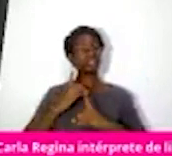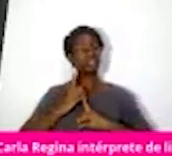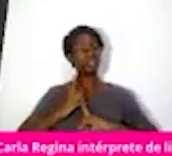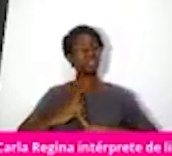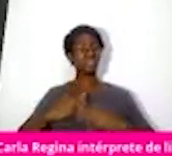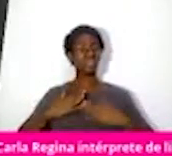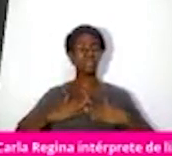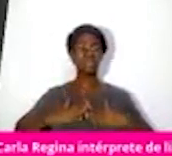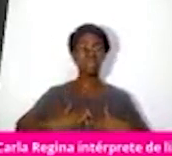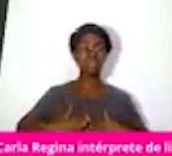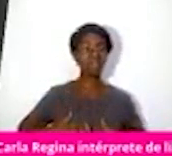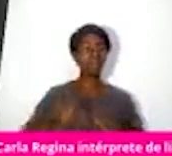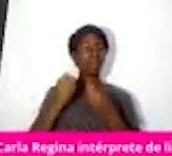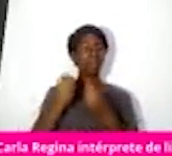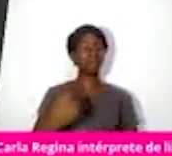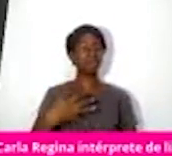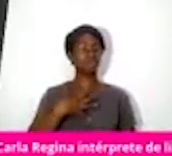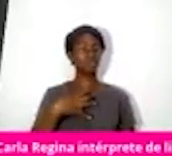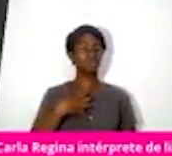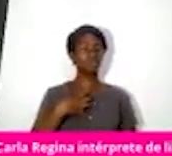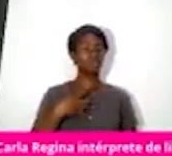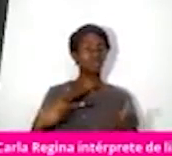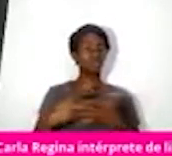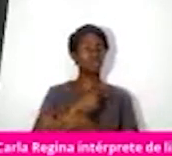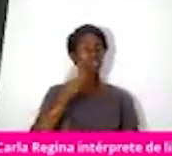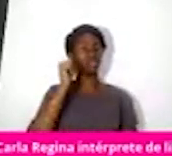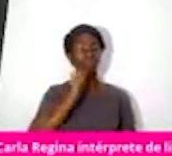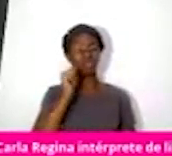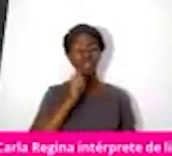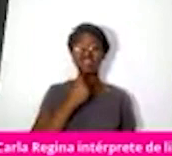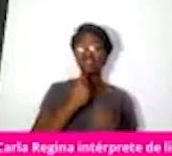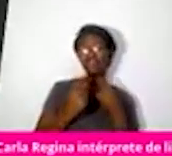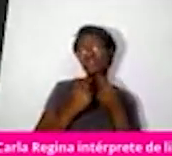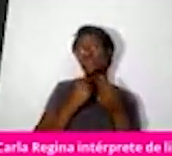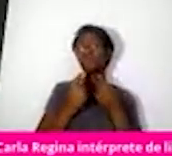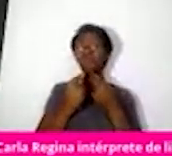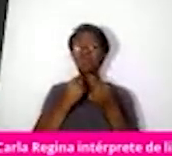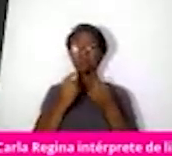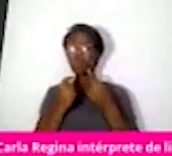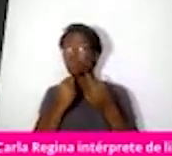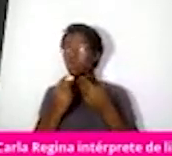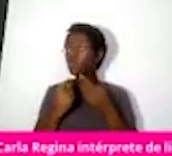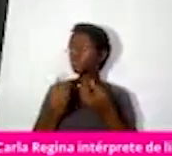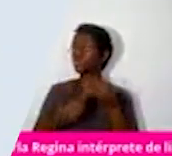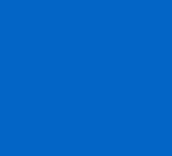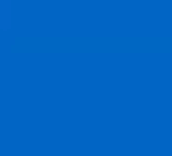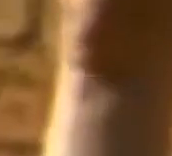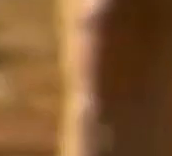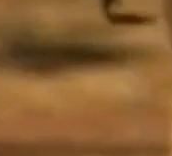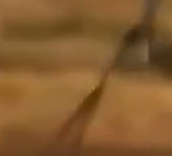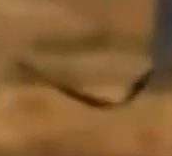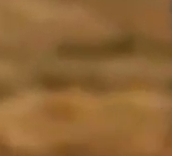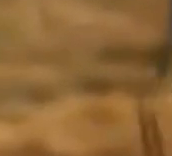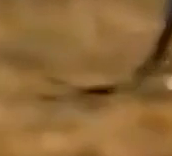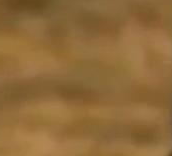emocional e se abate sobre as mulheres essa incerteza em sobre o desfecho do seu quadro clínico